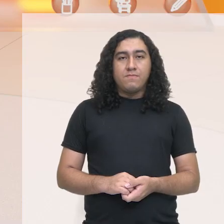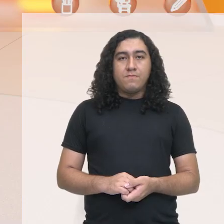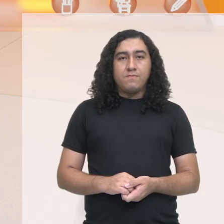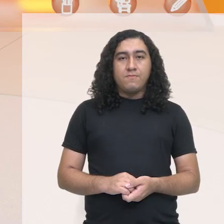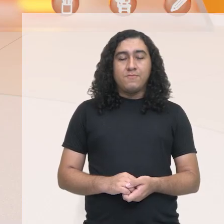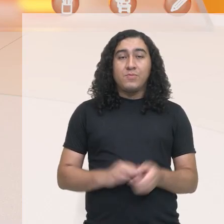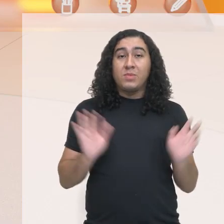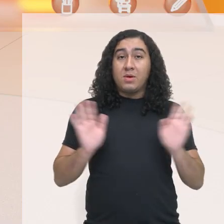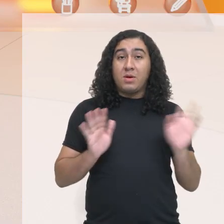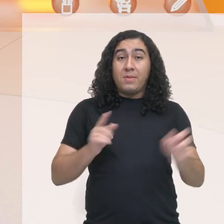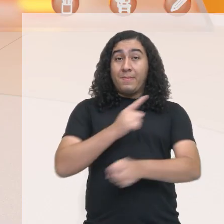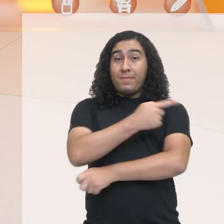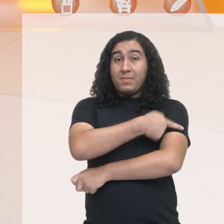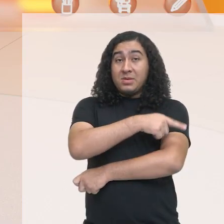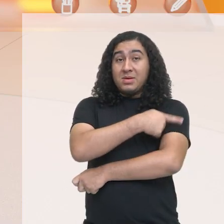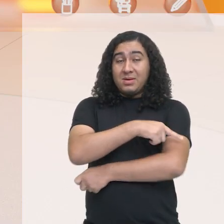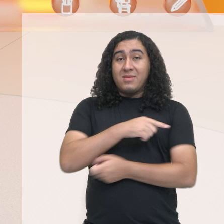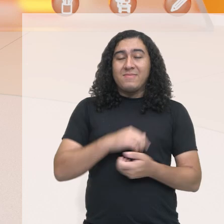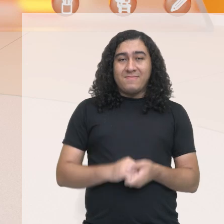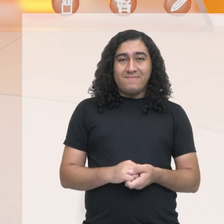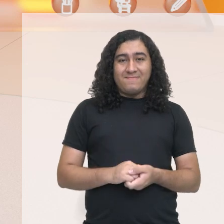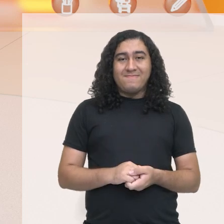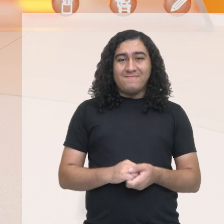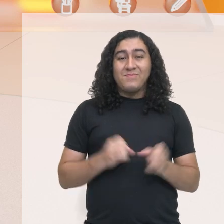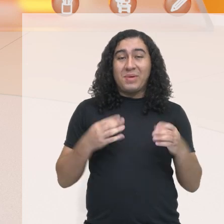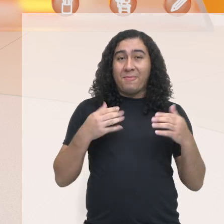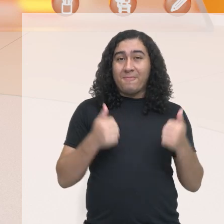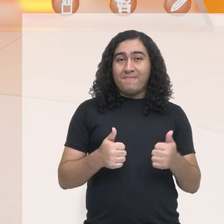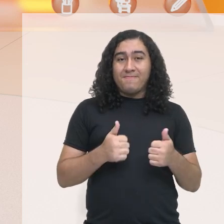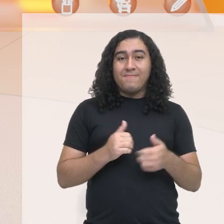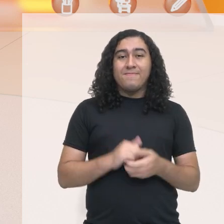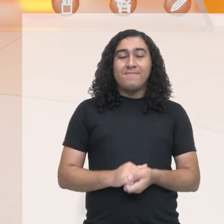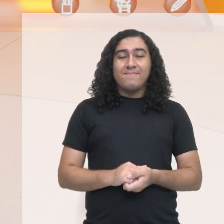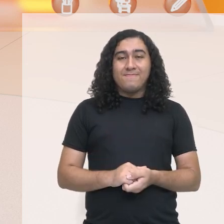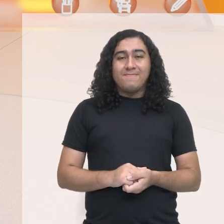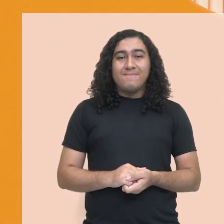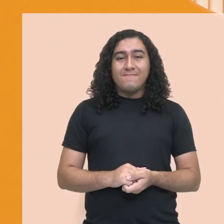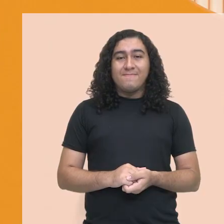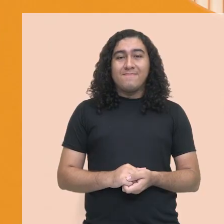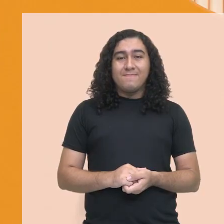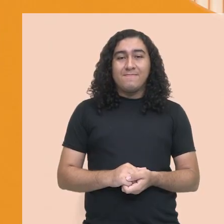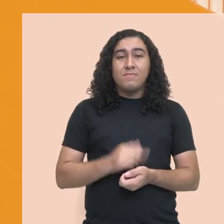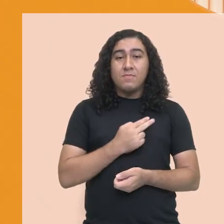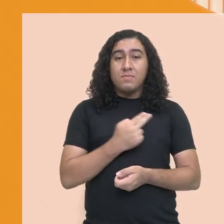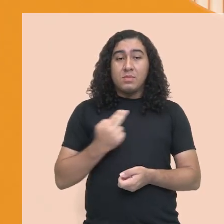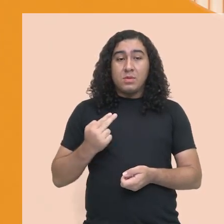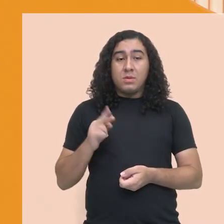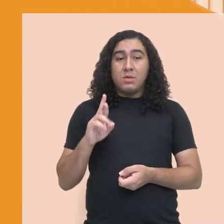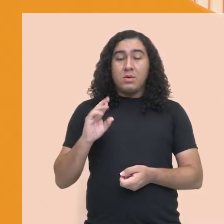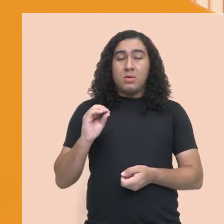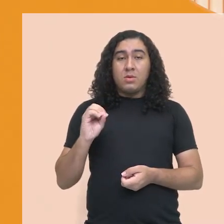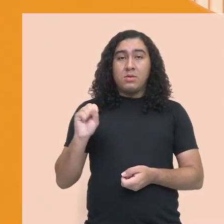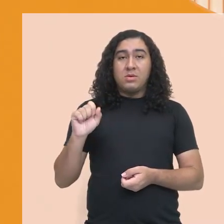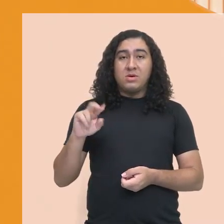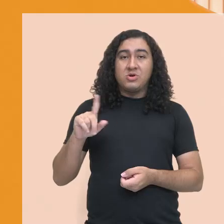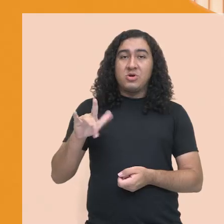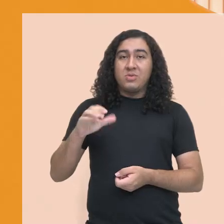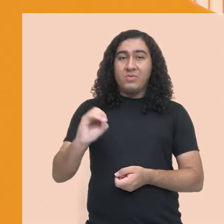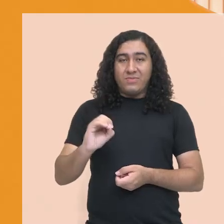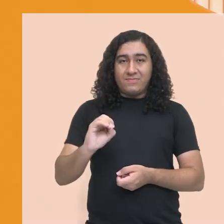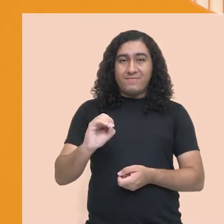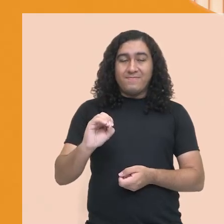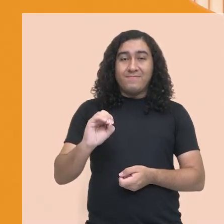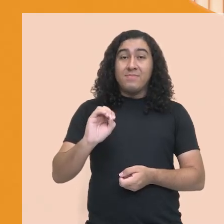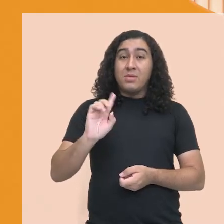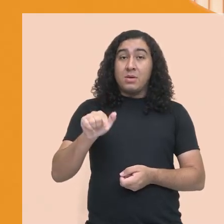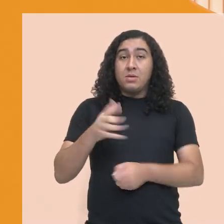Olá, primeira série do ensino médio. Tudo bem com vocês? Eu sou o professor Rosângelo